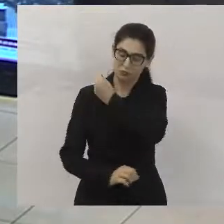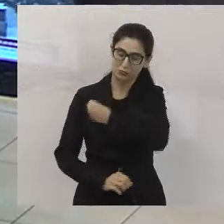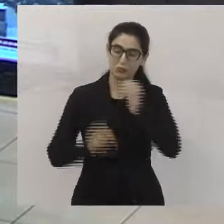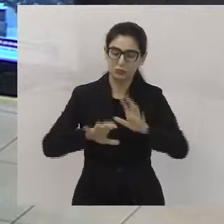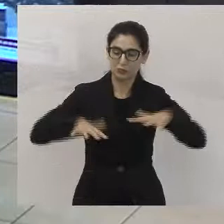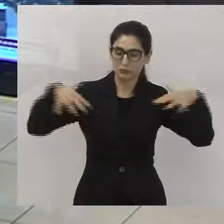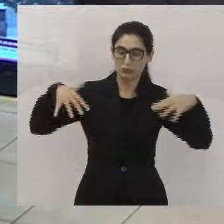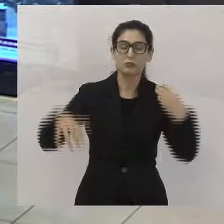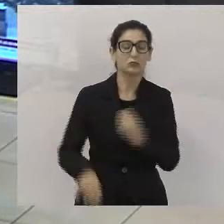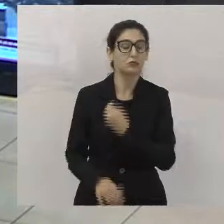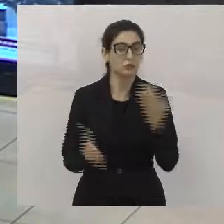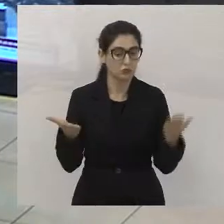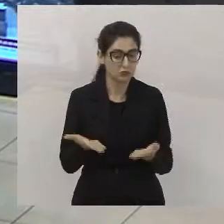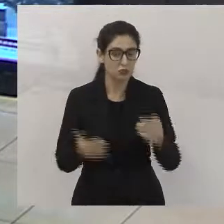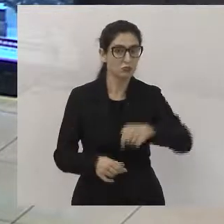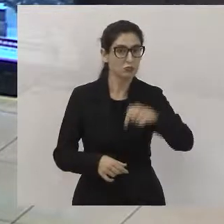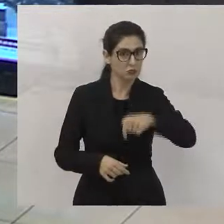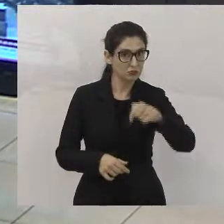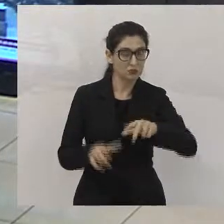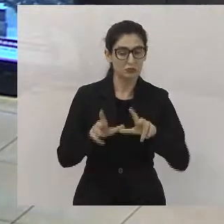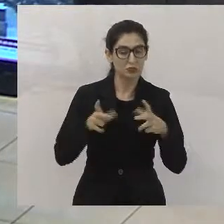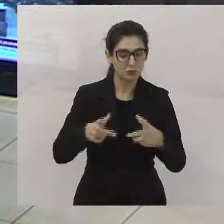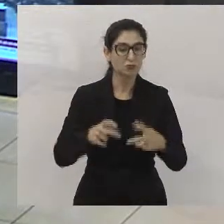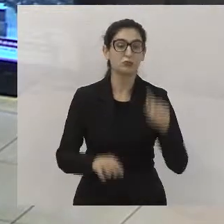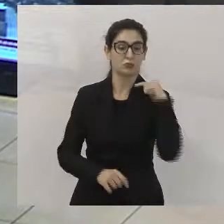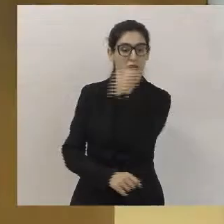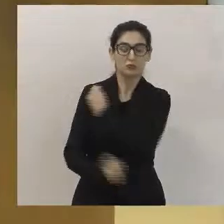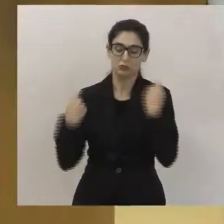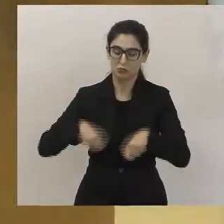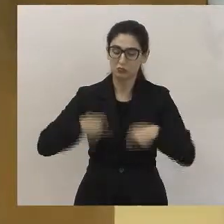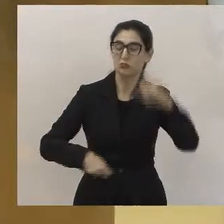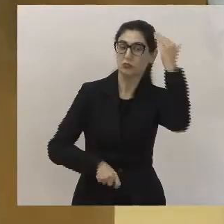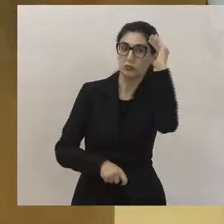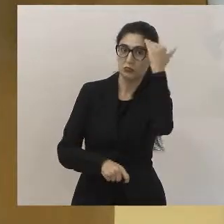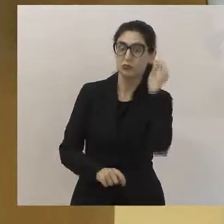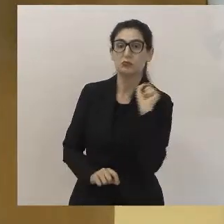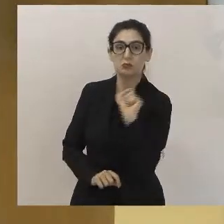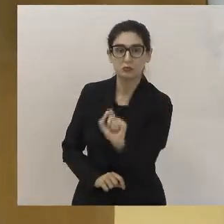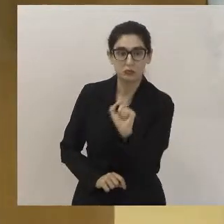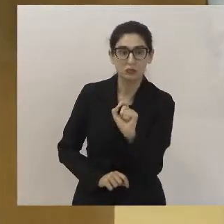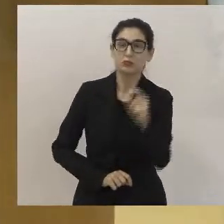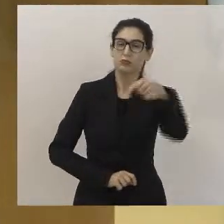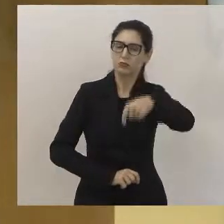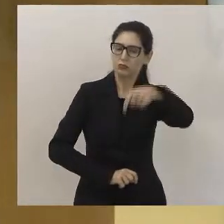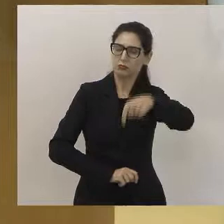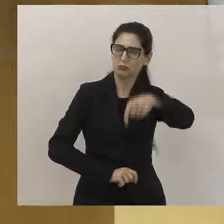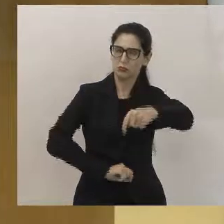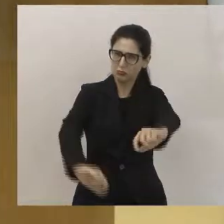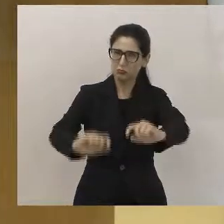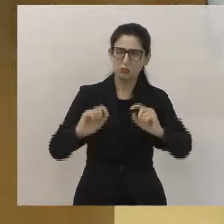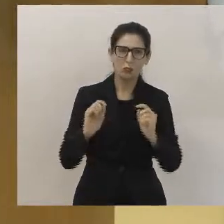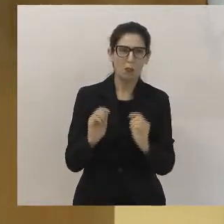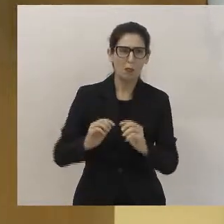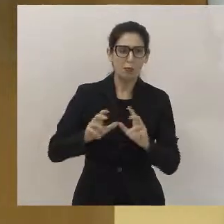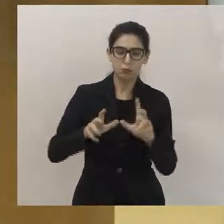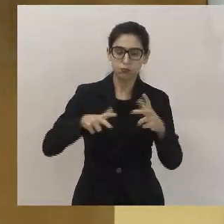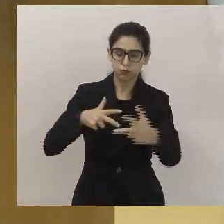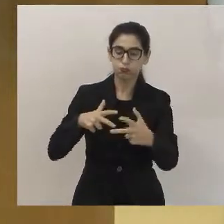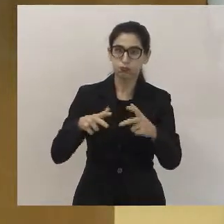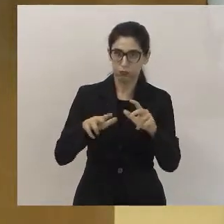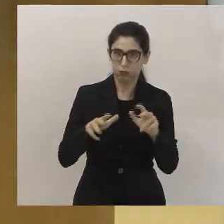galeria né nós temos que entender que essa casa é uma casa do